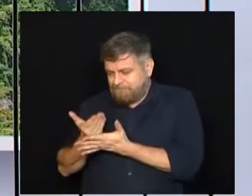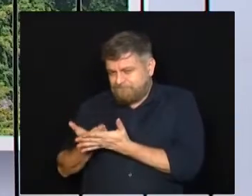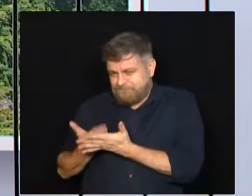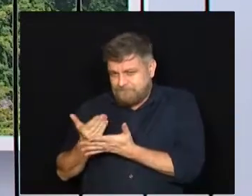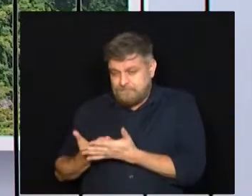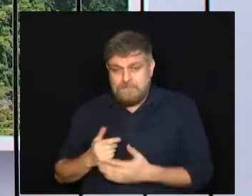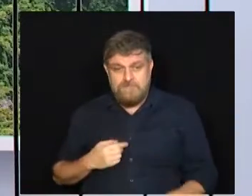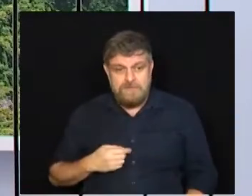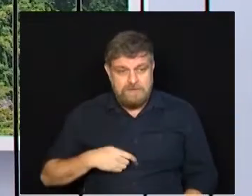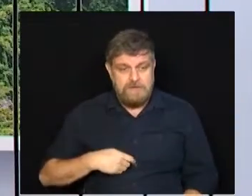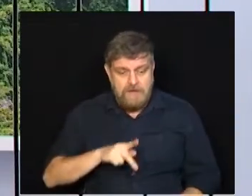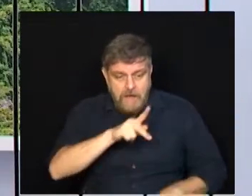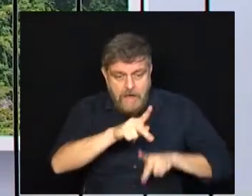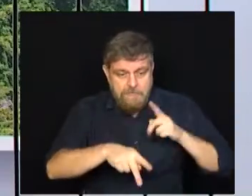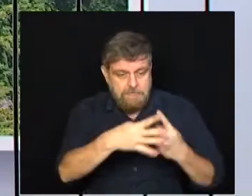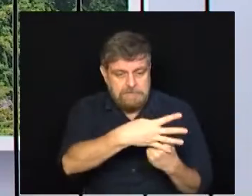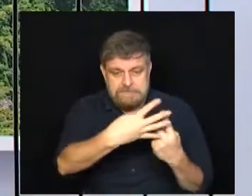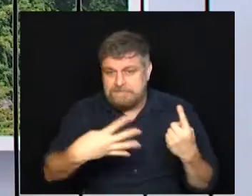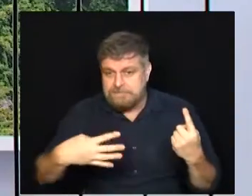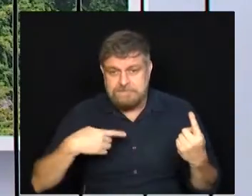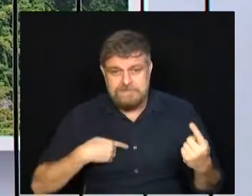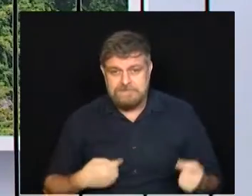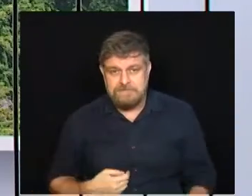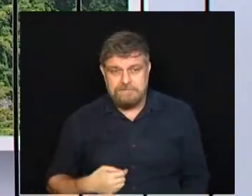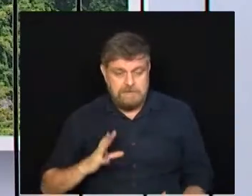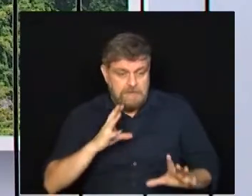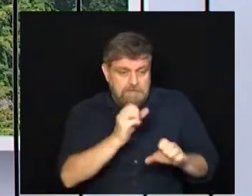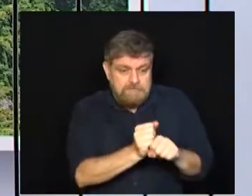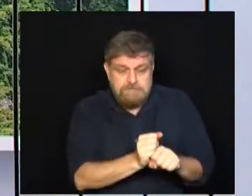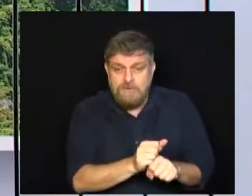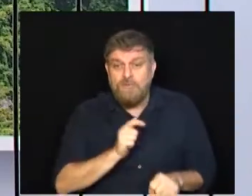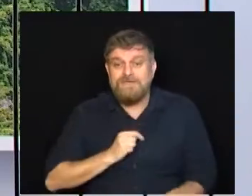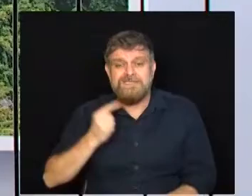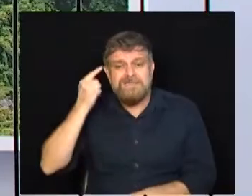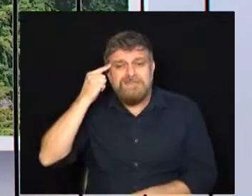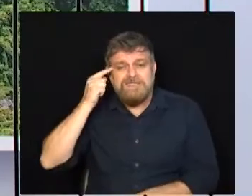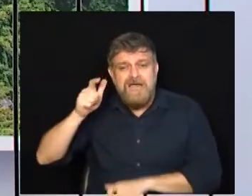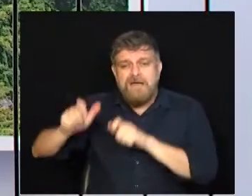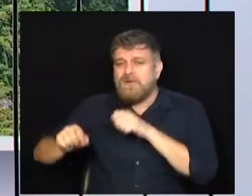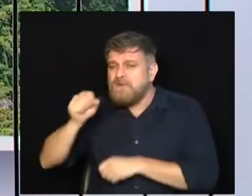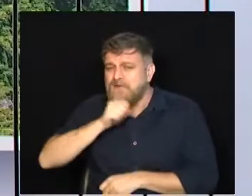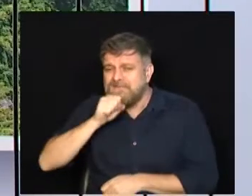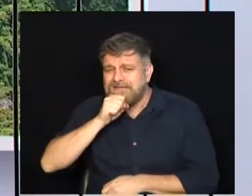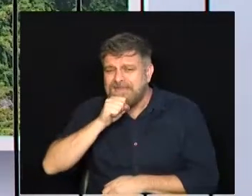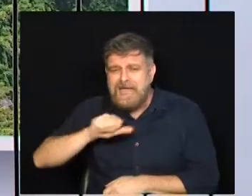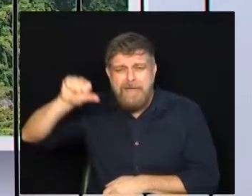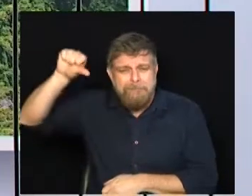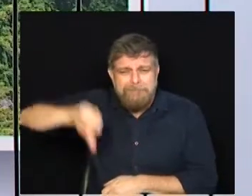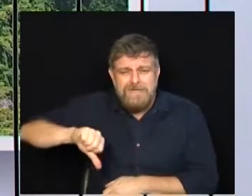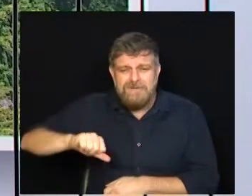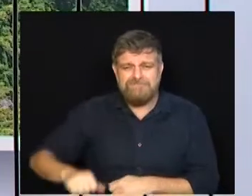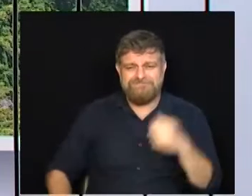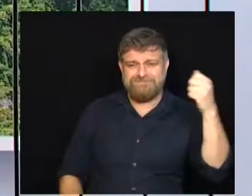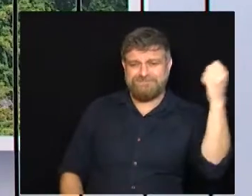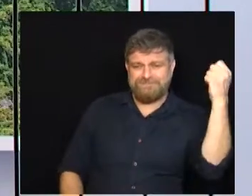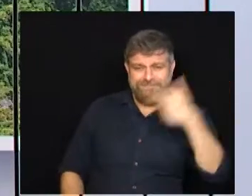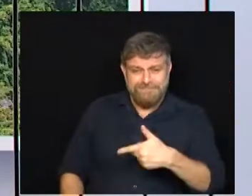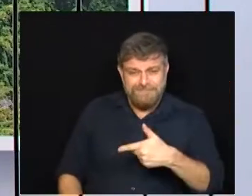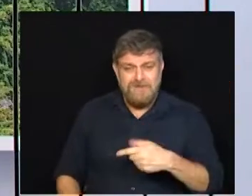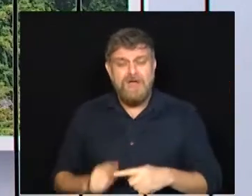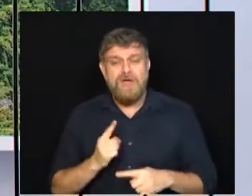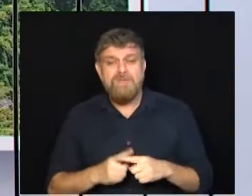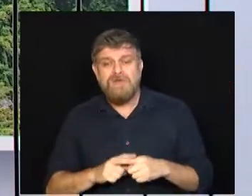sobre a população LGBTQIA+, de modo geral, quando a gente fala da população idosa, isso ainda é pior. Então, e a gente precisa frisar que